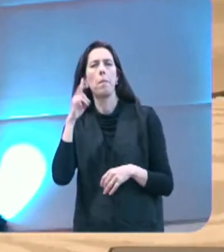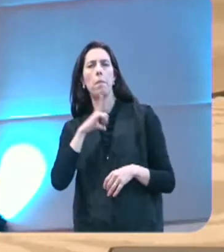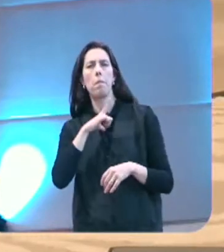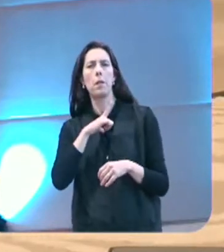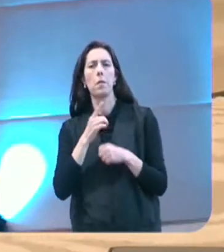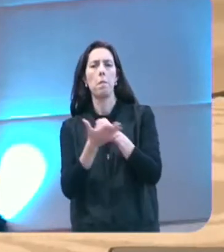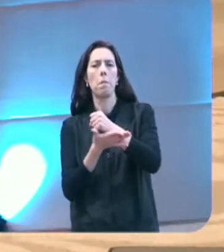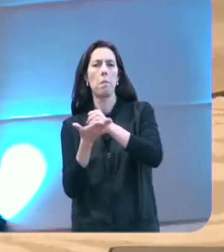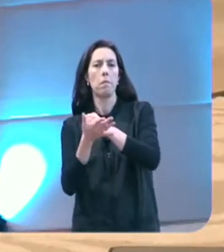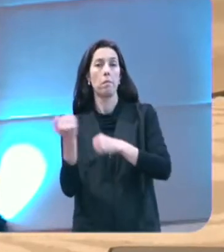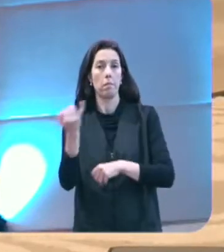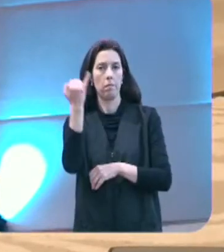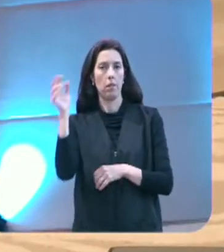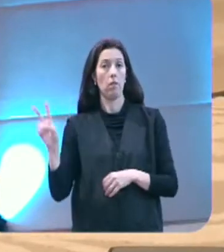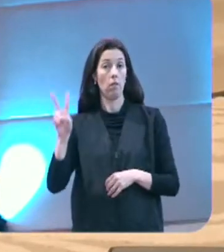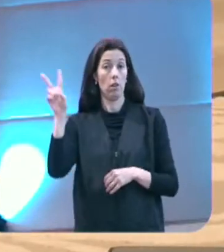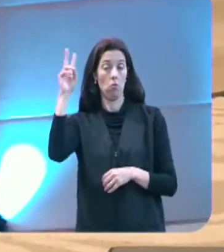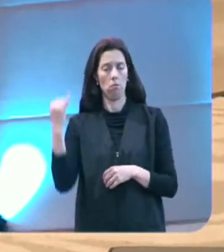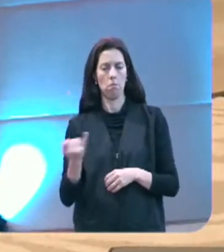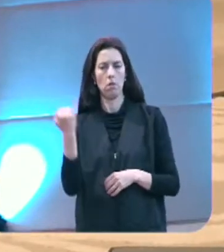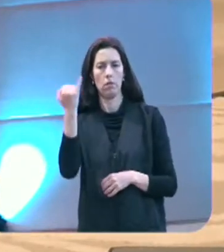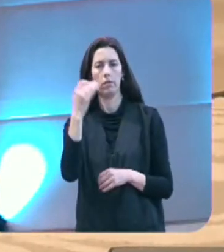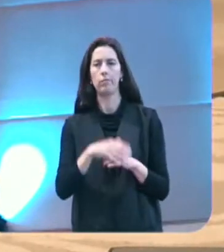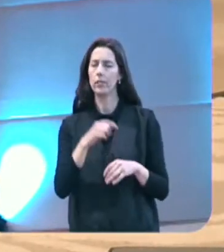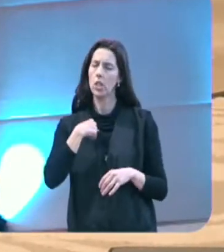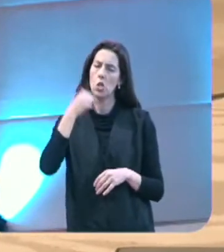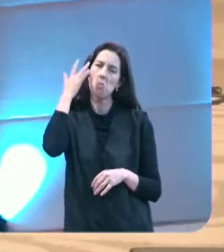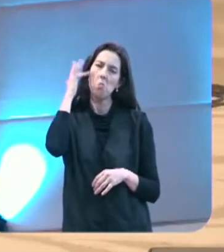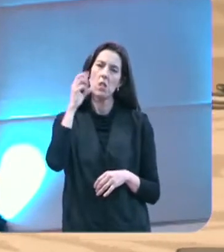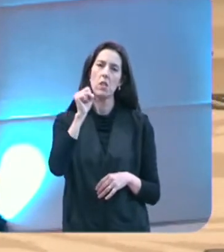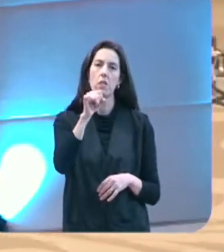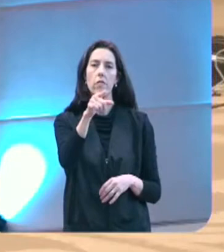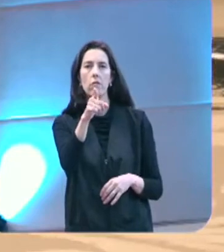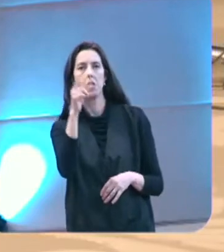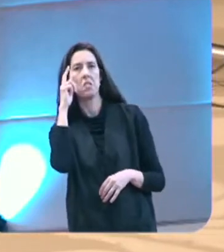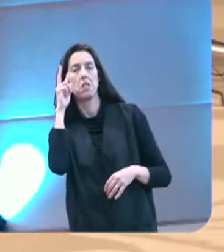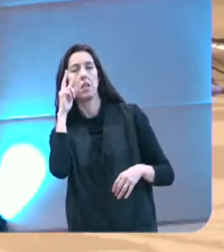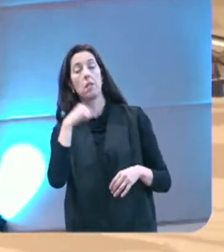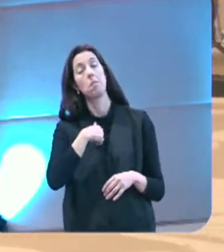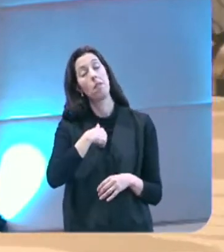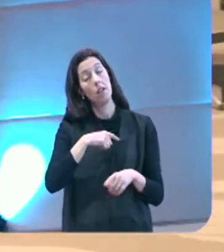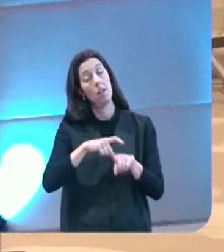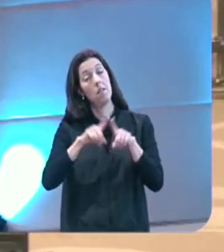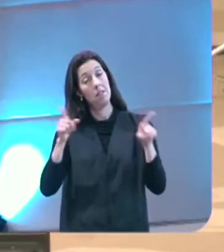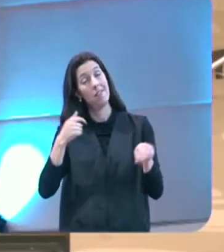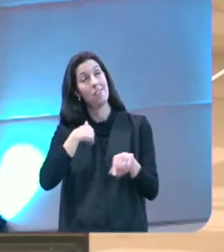esta história, mas eu gostava de partilhá-la consigo, porque muitas vezes me lembro dela.